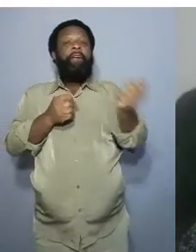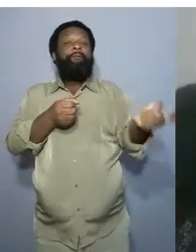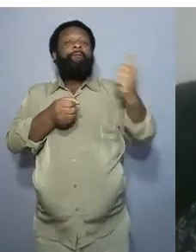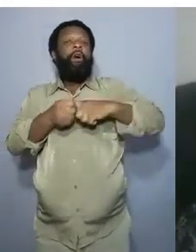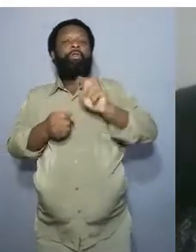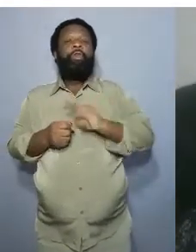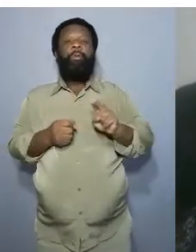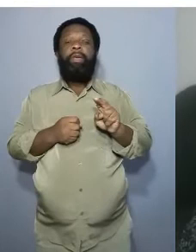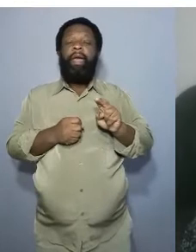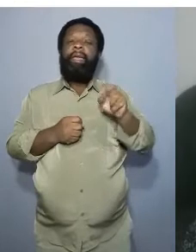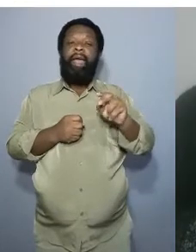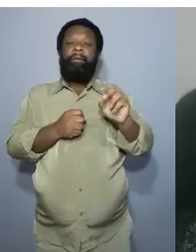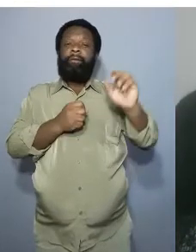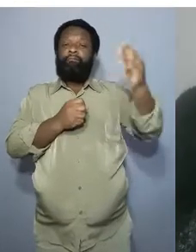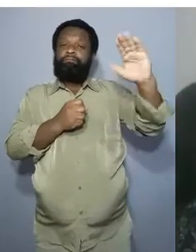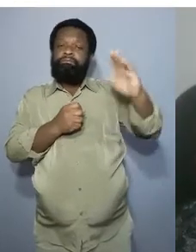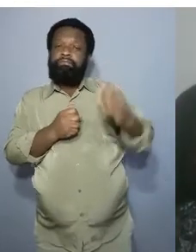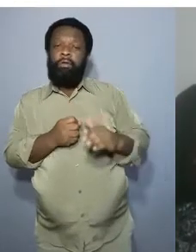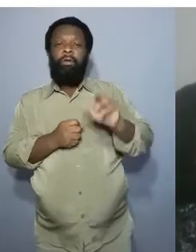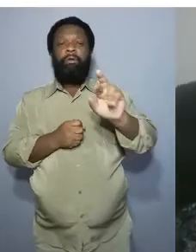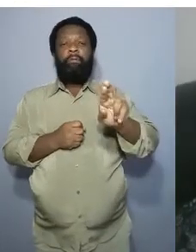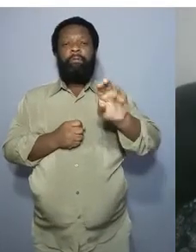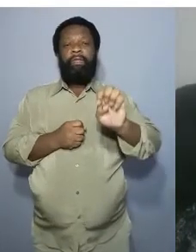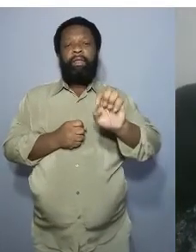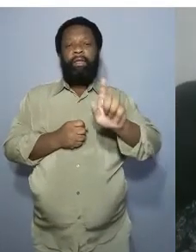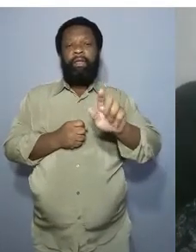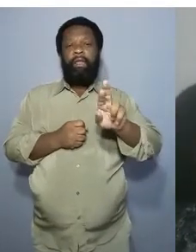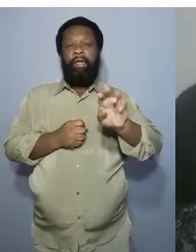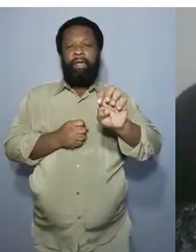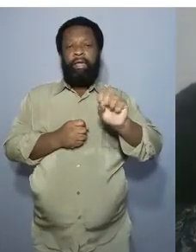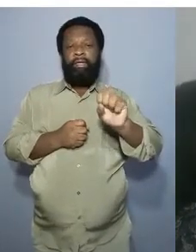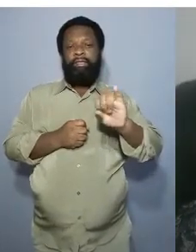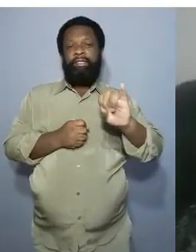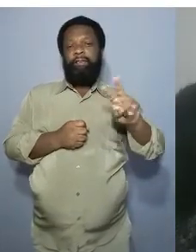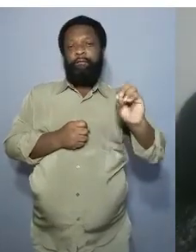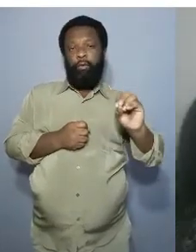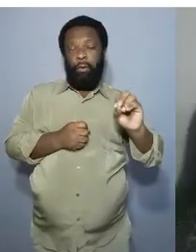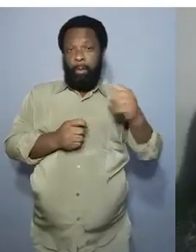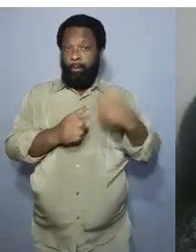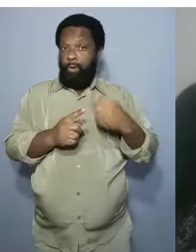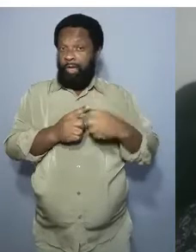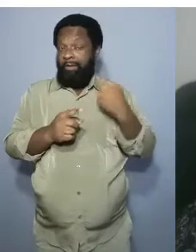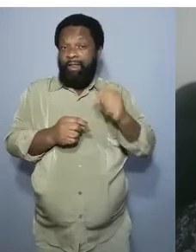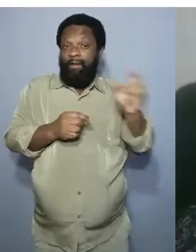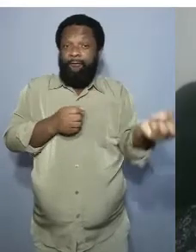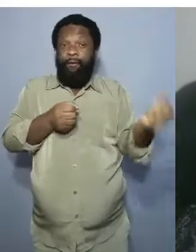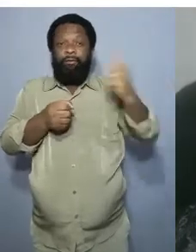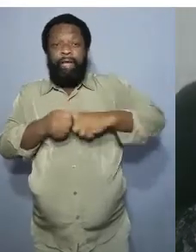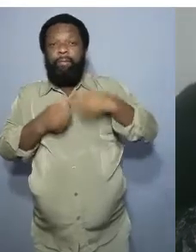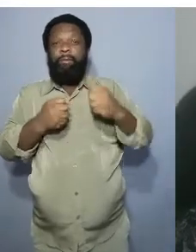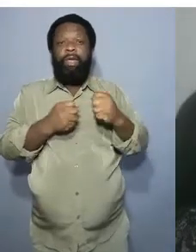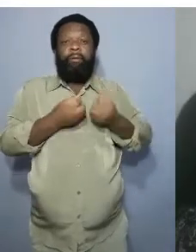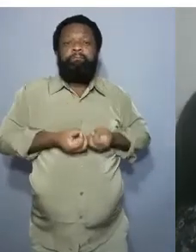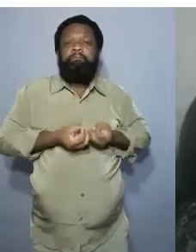essa volta, nós chamamos de salto quântico regressivo, quando o elétron regressa. Só que nesse momento, pessoal, para ele poder regressar,